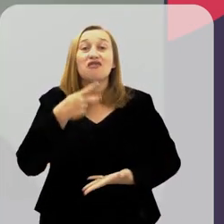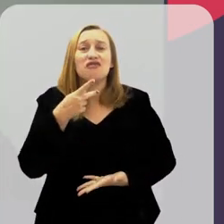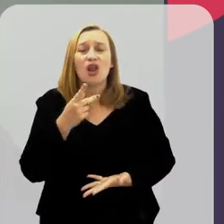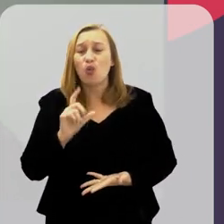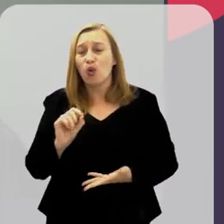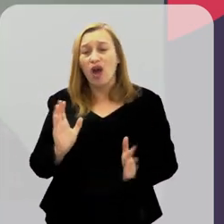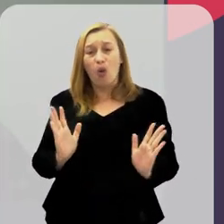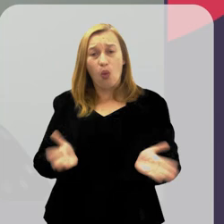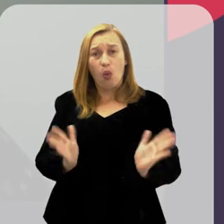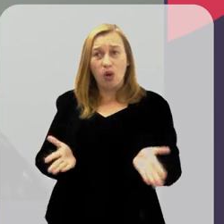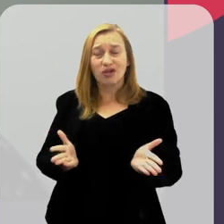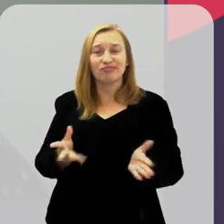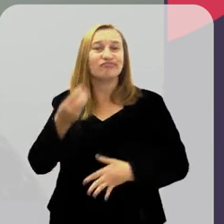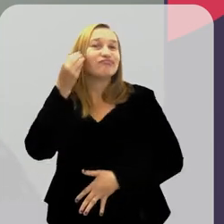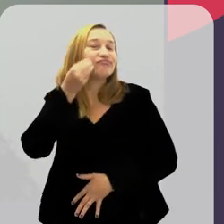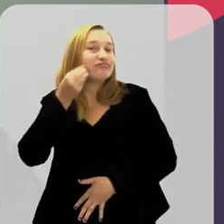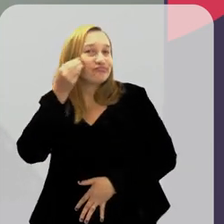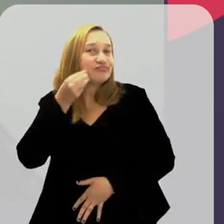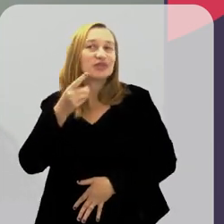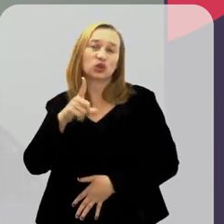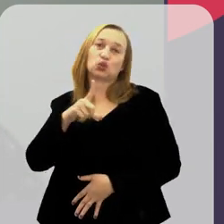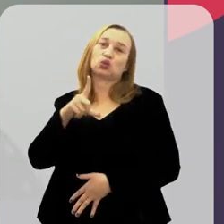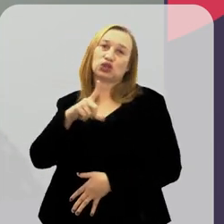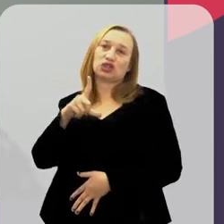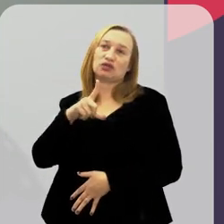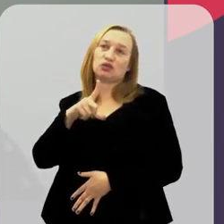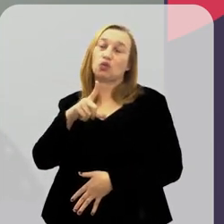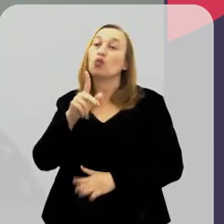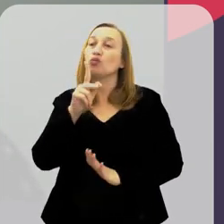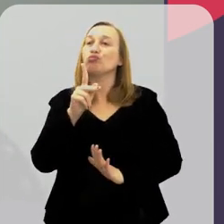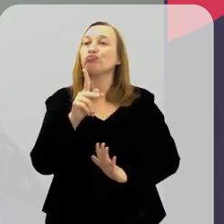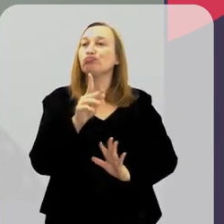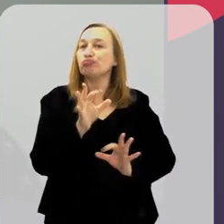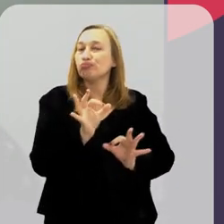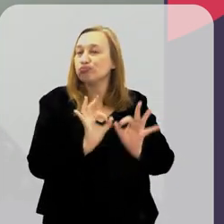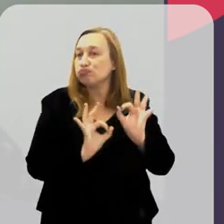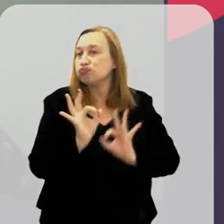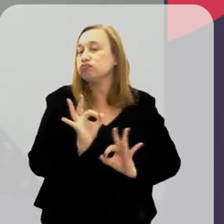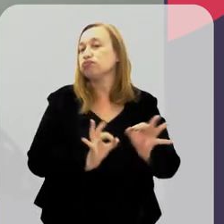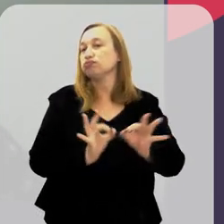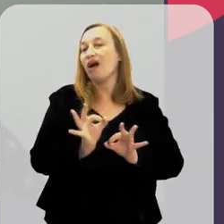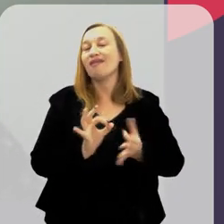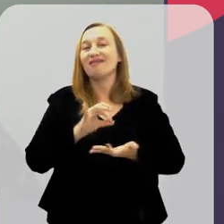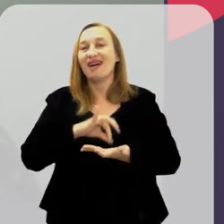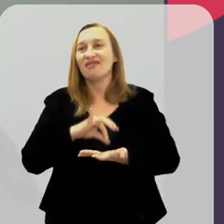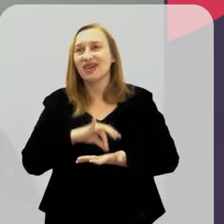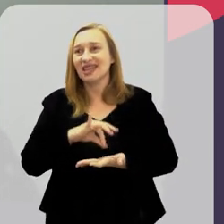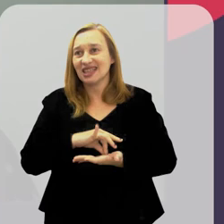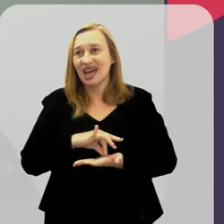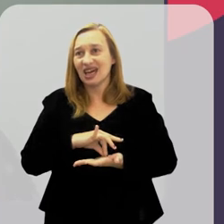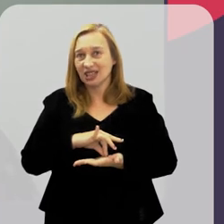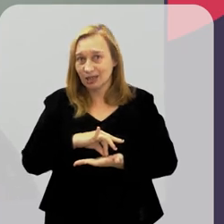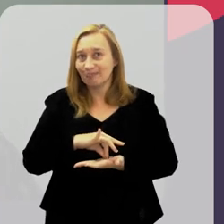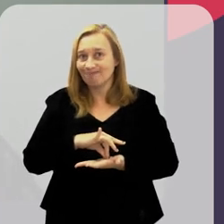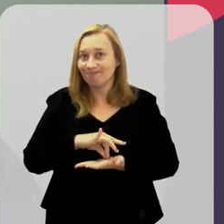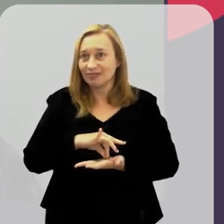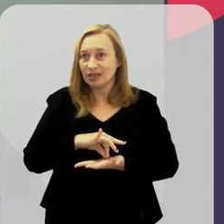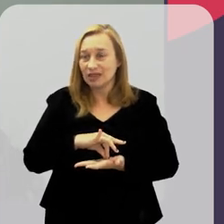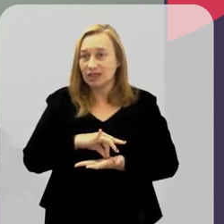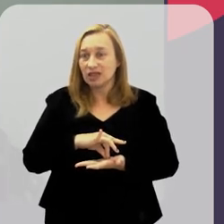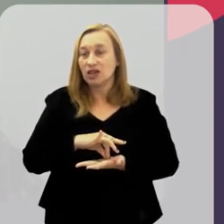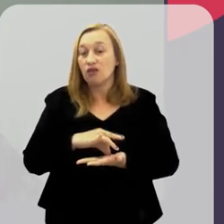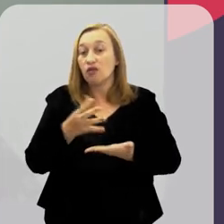o que eu vou falar agora é sobre a experiência que eu tive com o projeto. Na verdade, foi uma